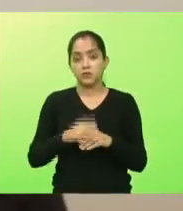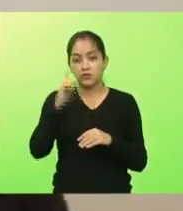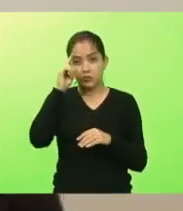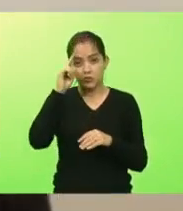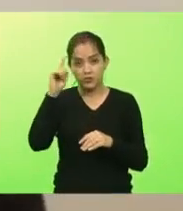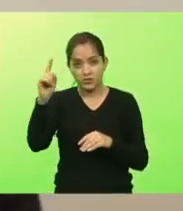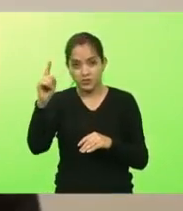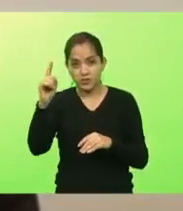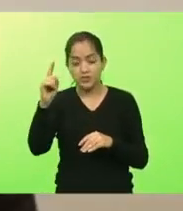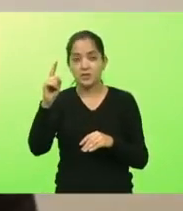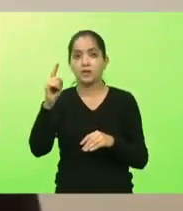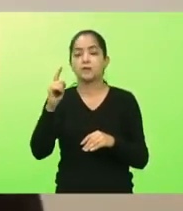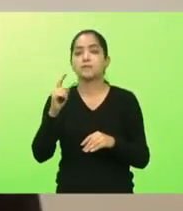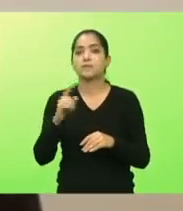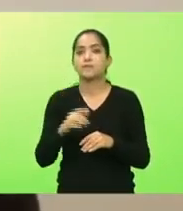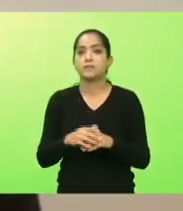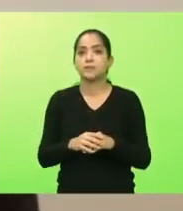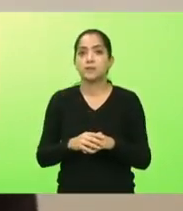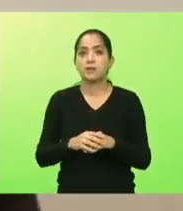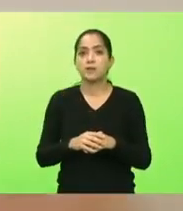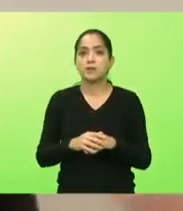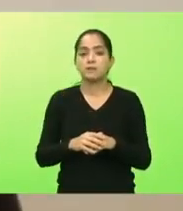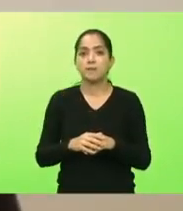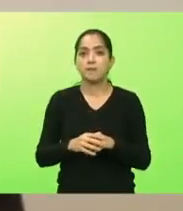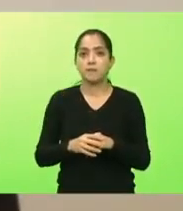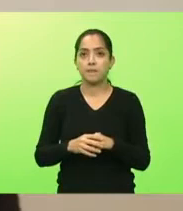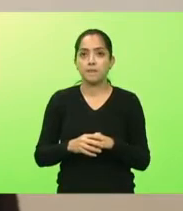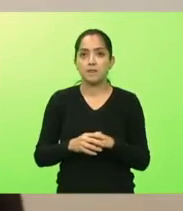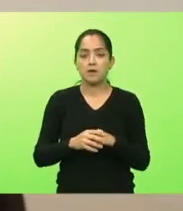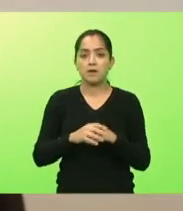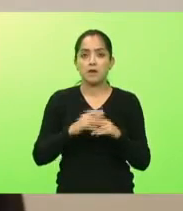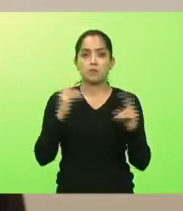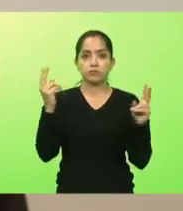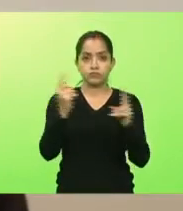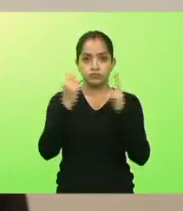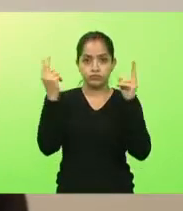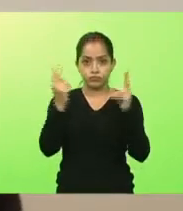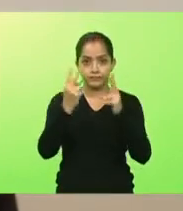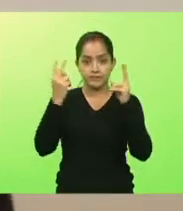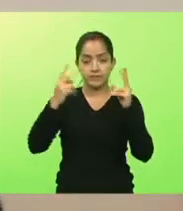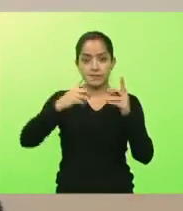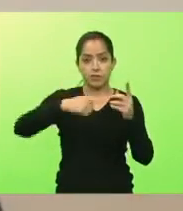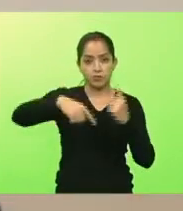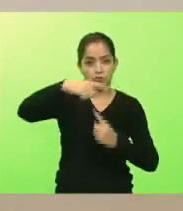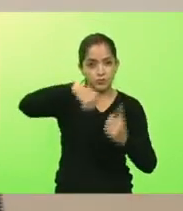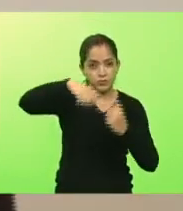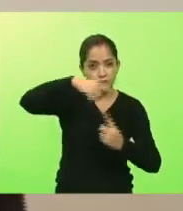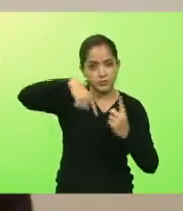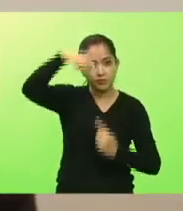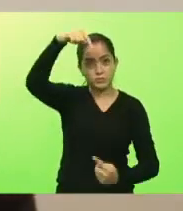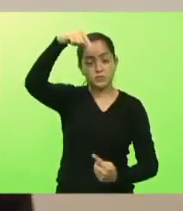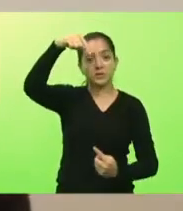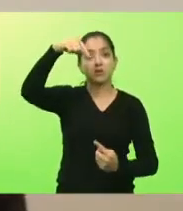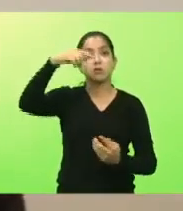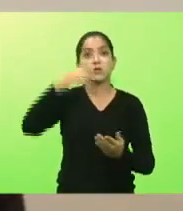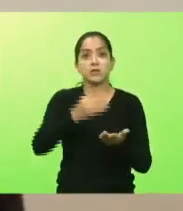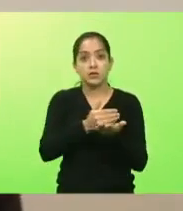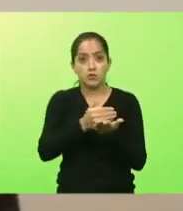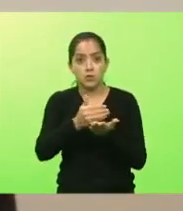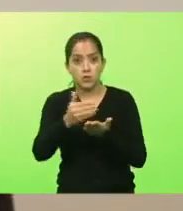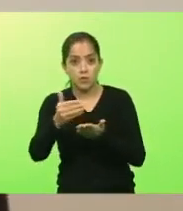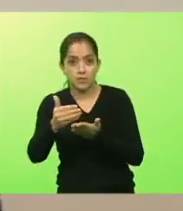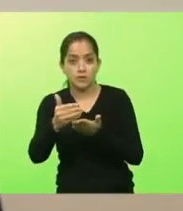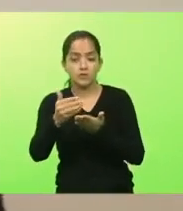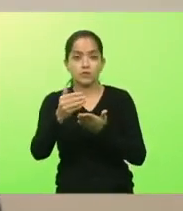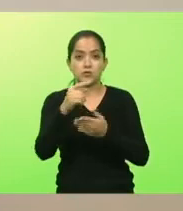estava acontecendo o vendaval aqui que começou pela região da fronteira, lá por